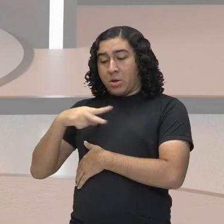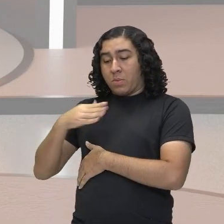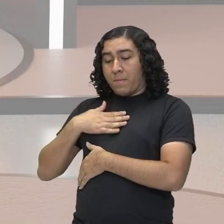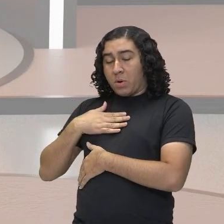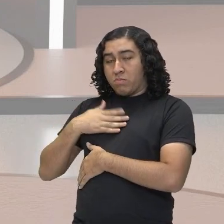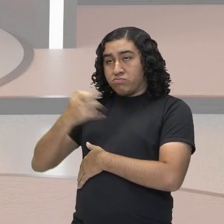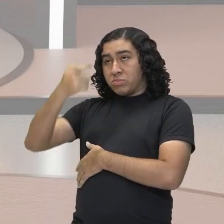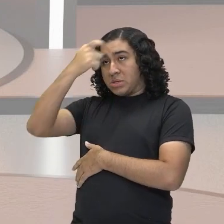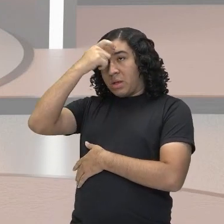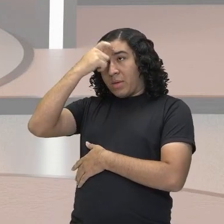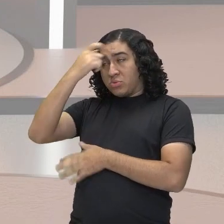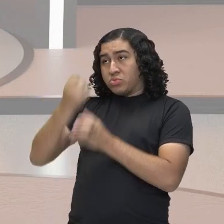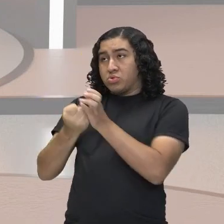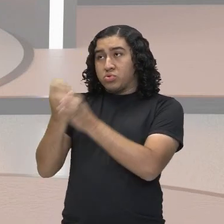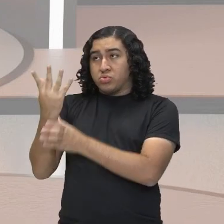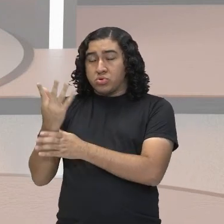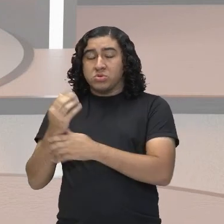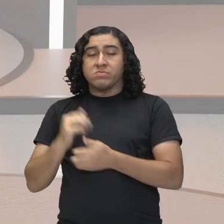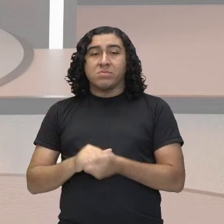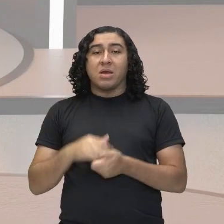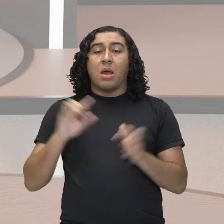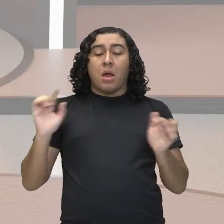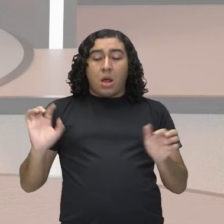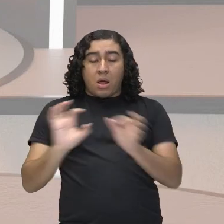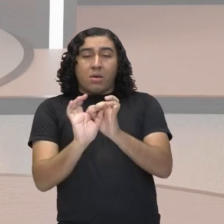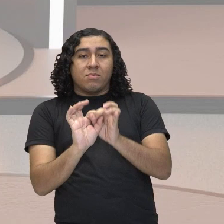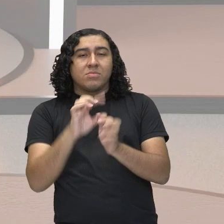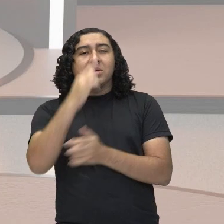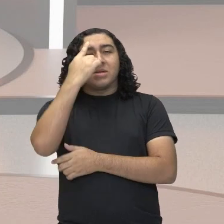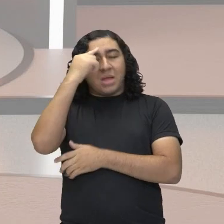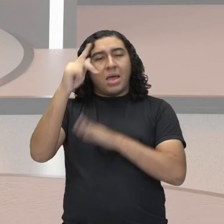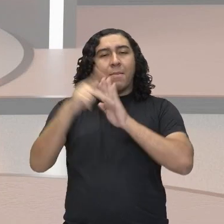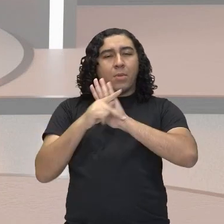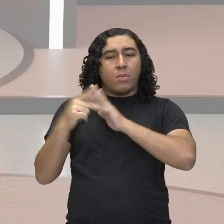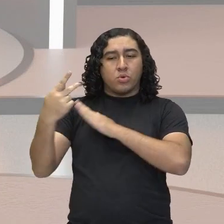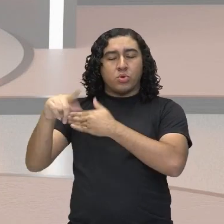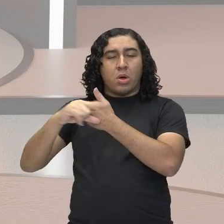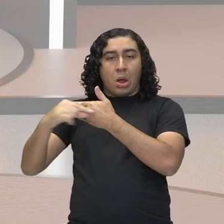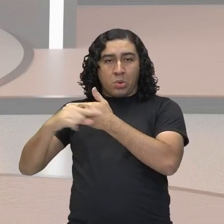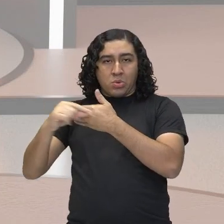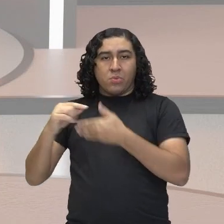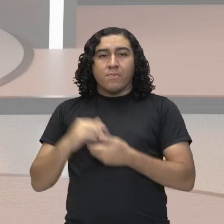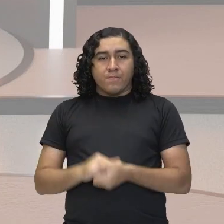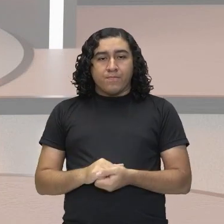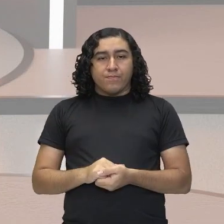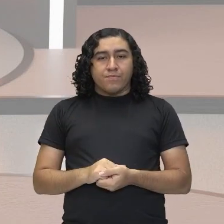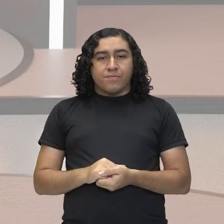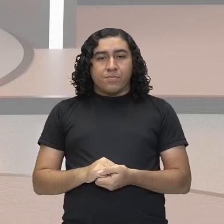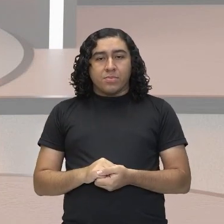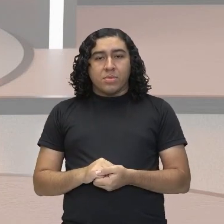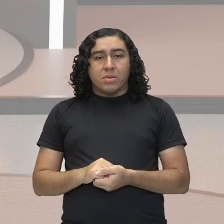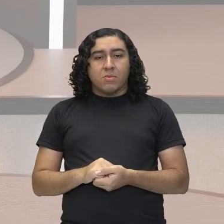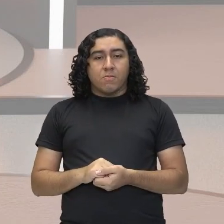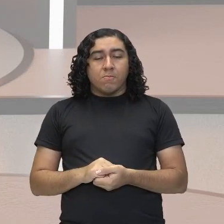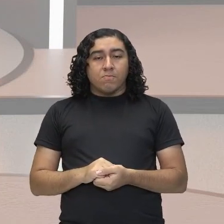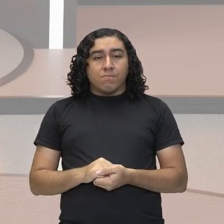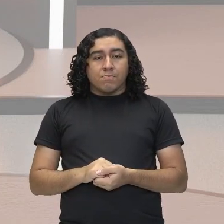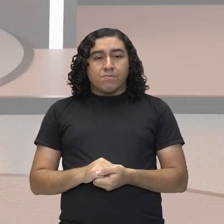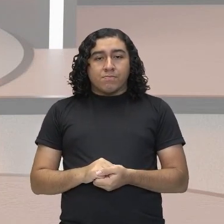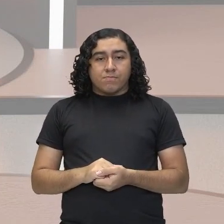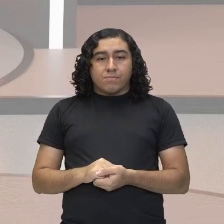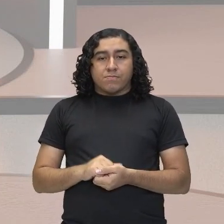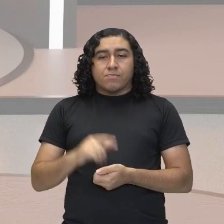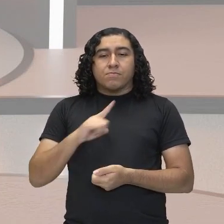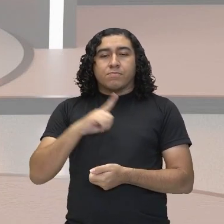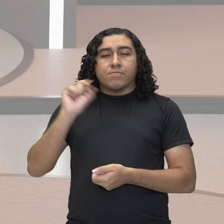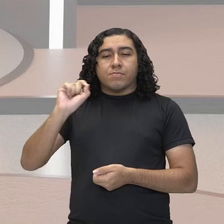desse pensamento existencialista, né, de Sartre. É a ideia do quê? Que esse pensamento, ele